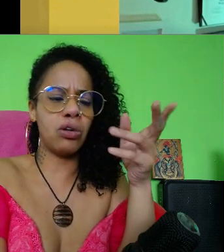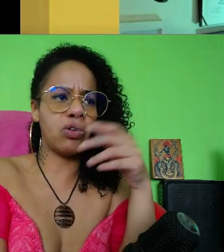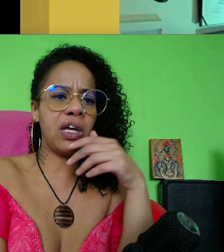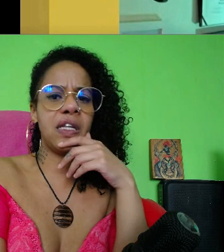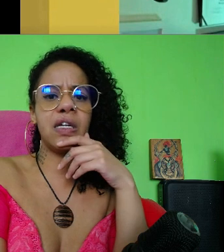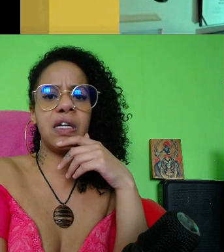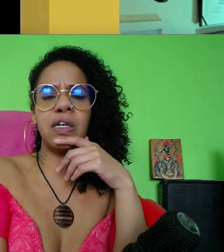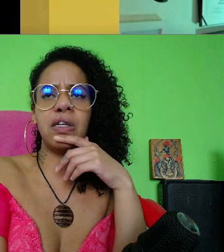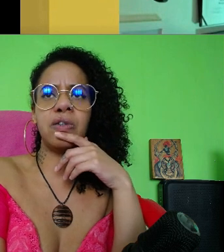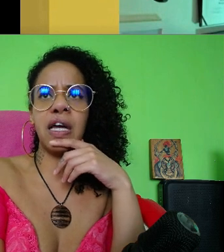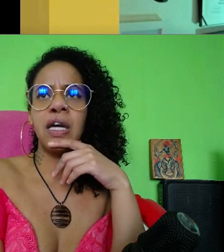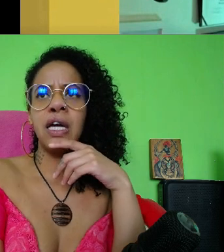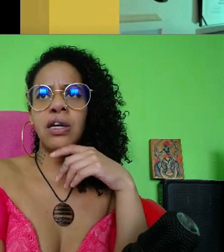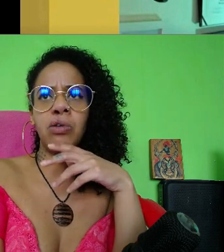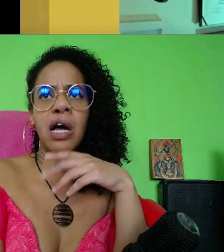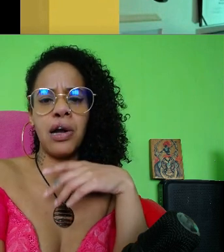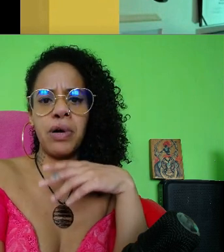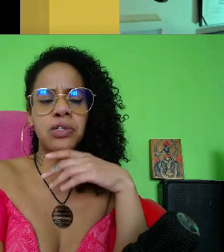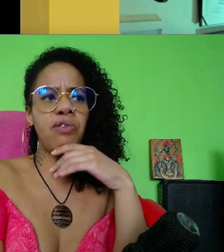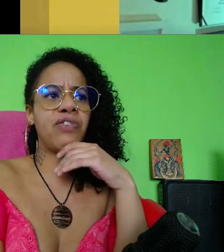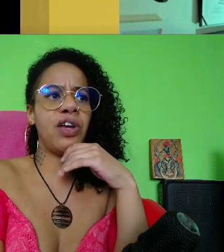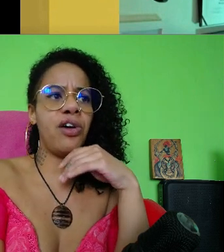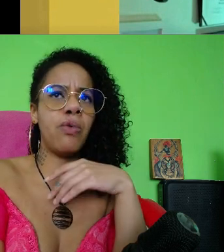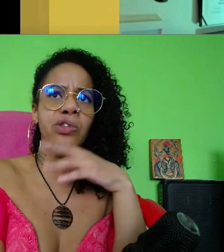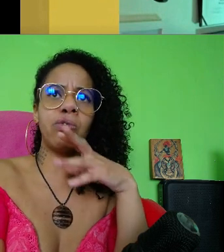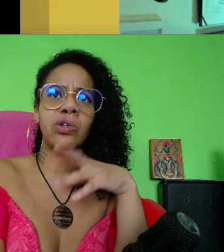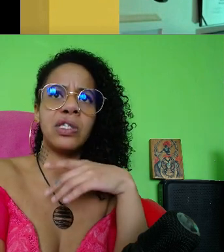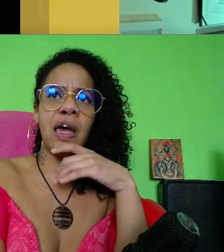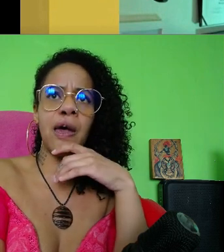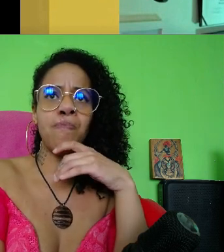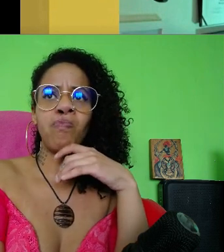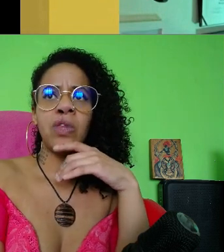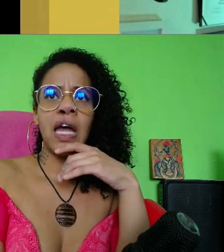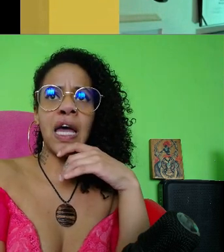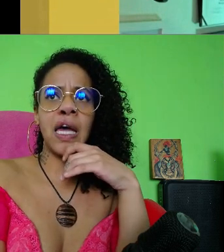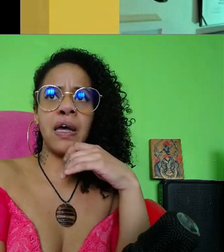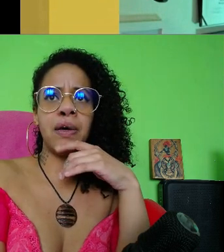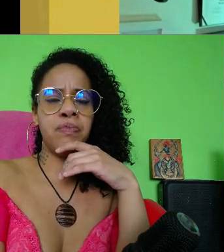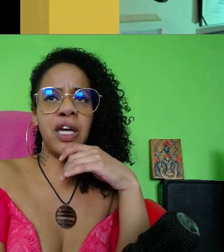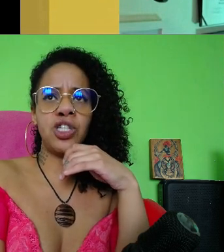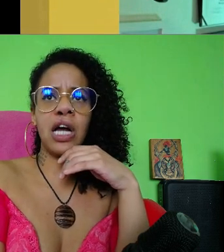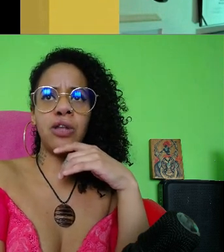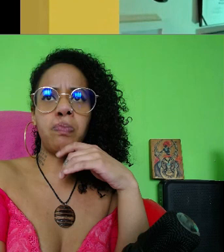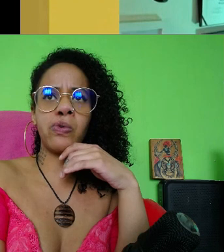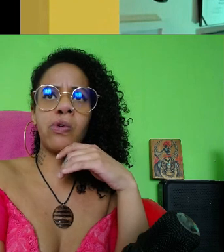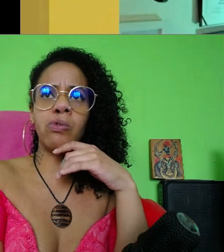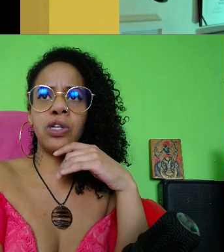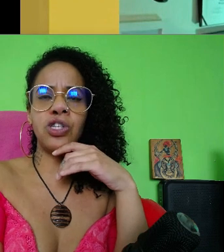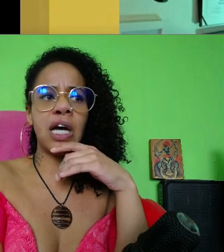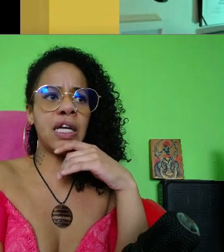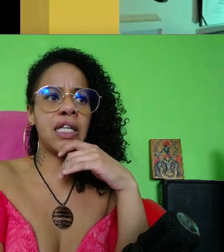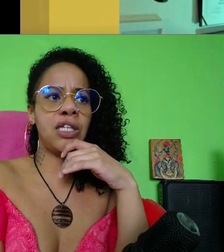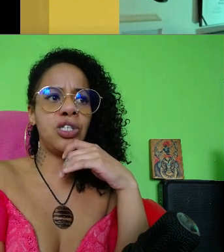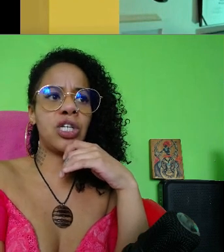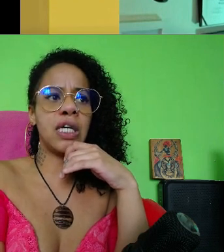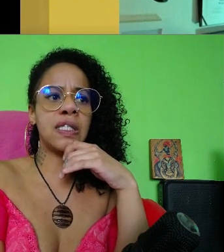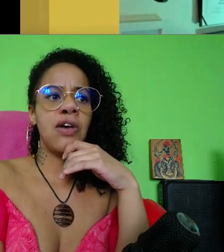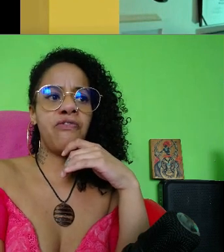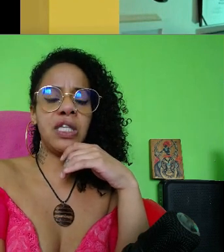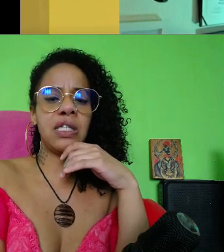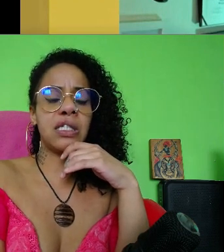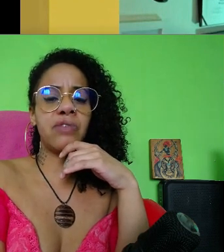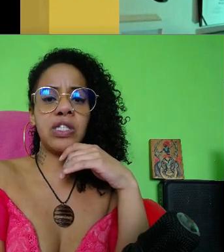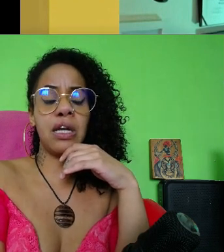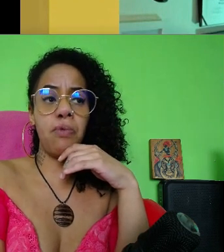como esses que eu tô relatando né que o canal aqui sofreu Então quando você retirado por conta de características